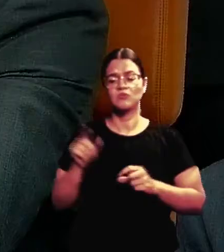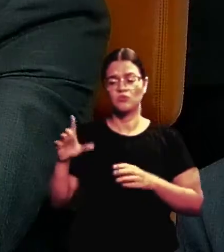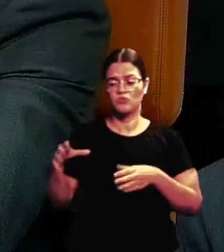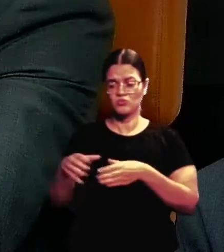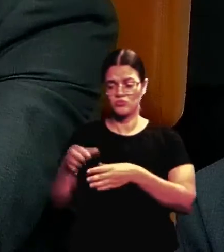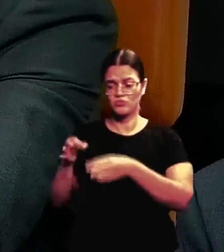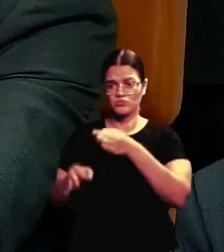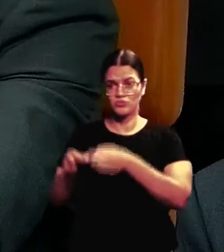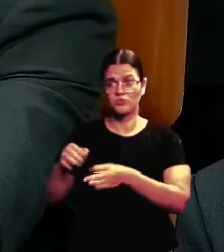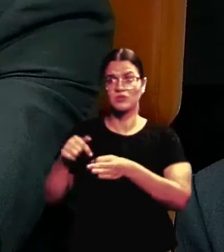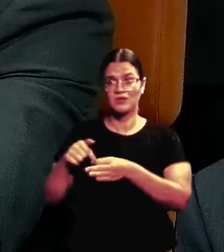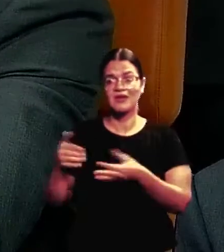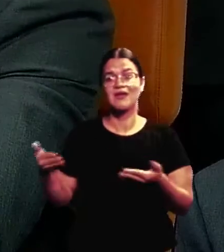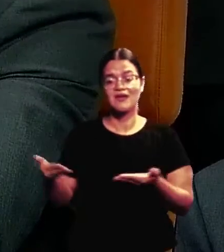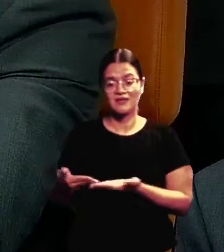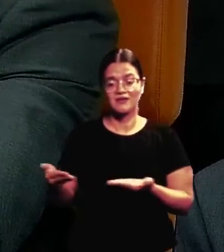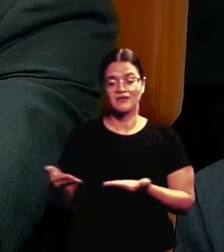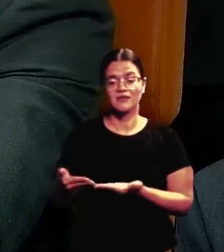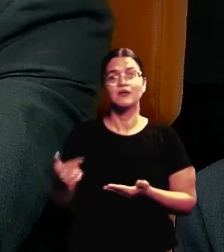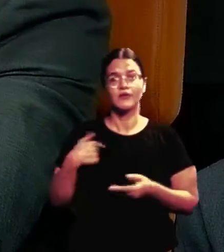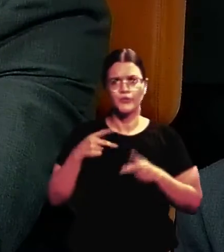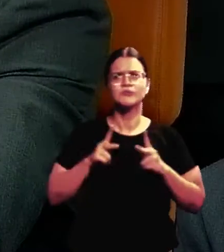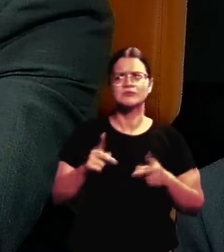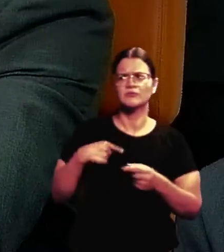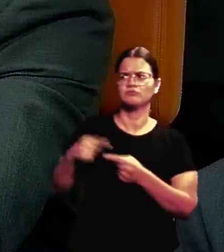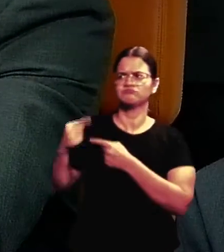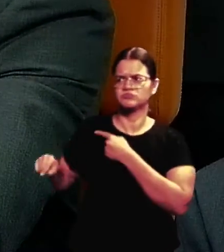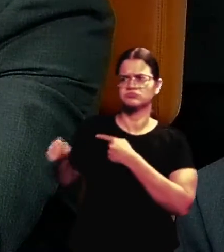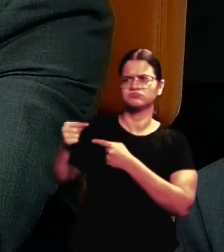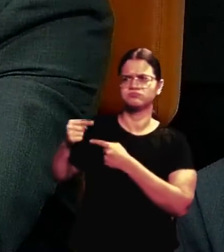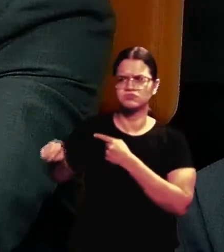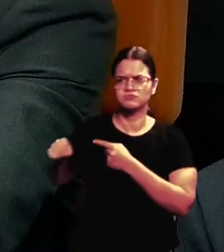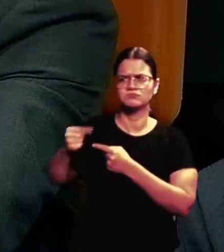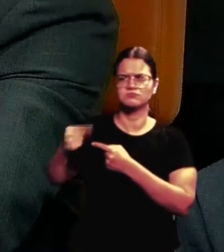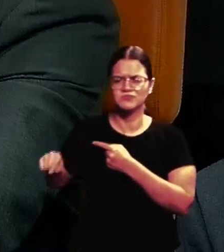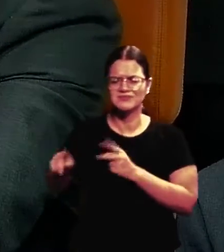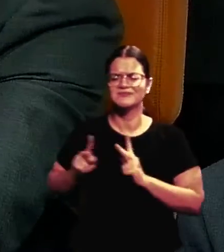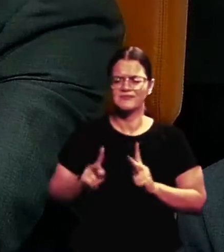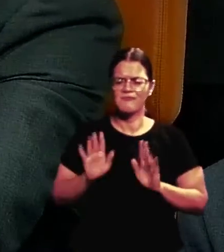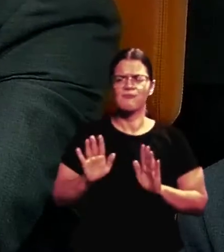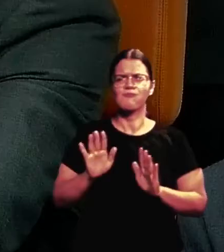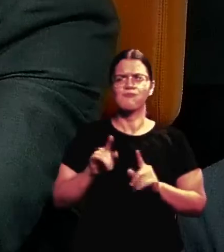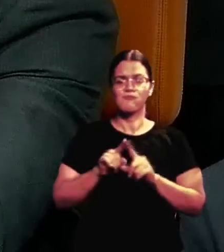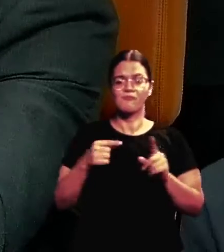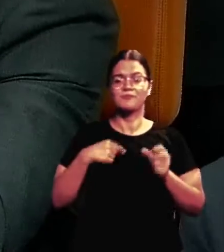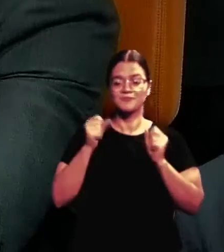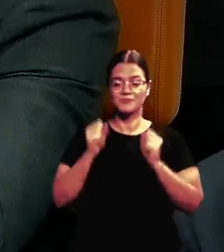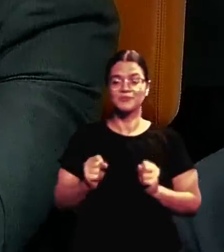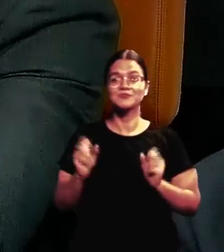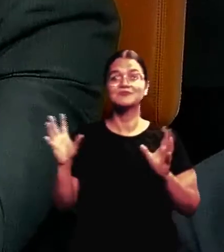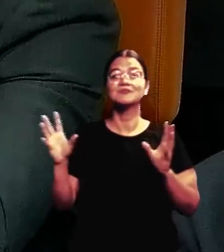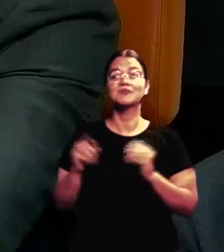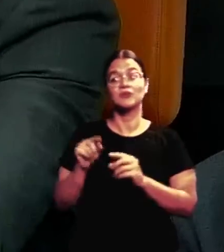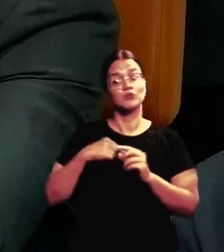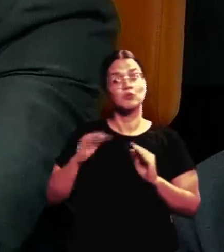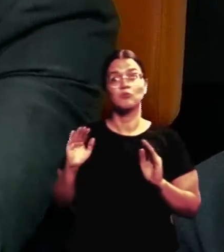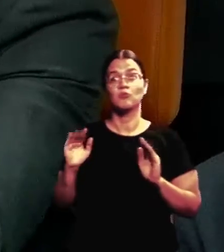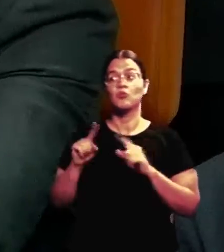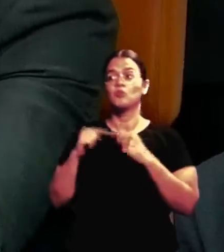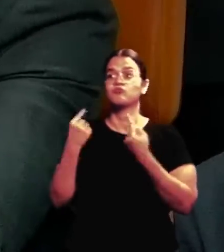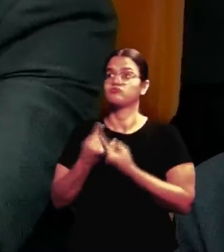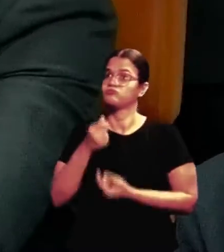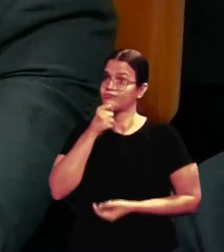a Procuradoria, neste caso, eu divirjo muito com a Procuradoria. Aliás, presidente, não podemos encerrar o ano sem ter aquela reunião com